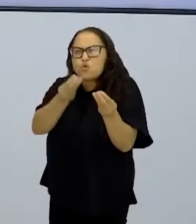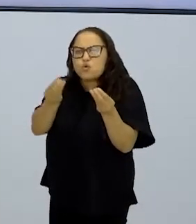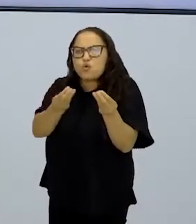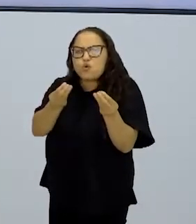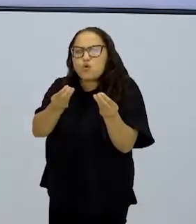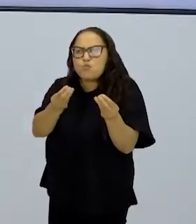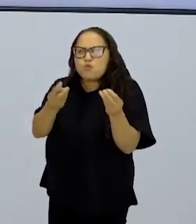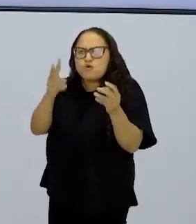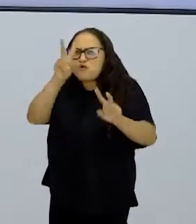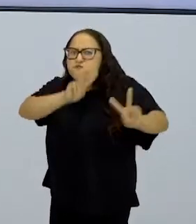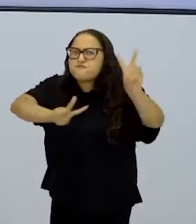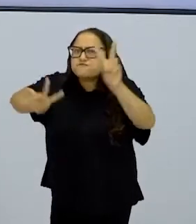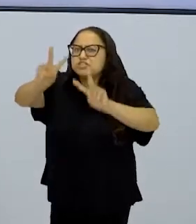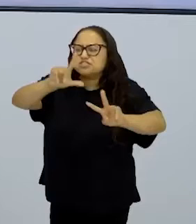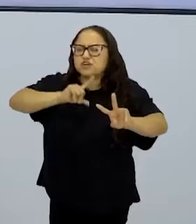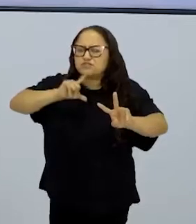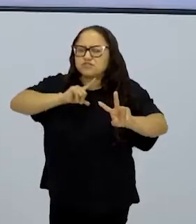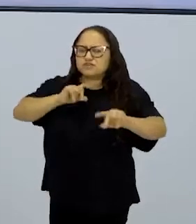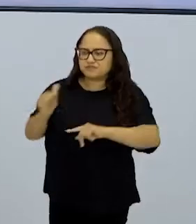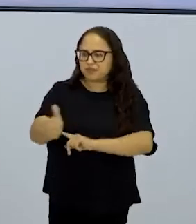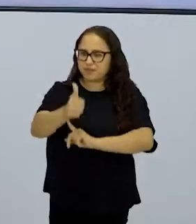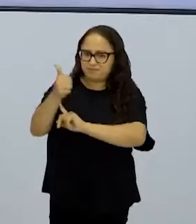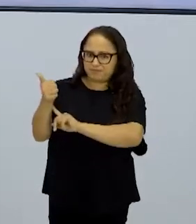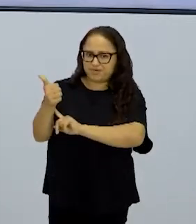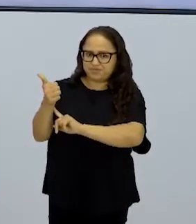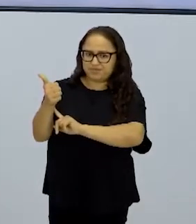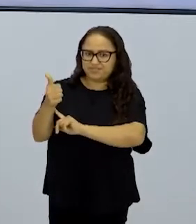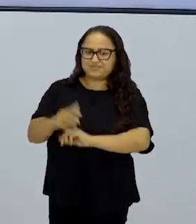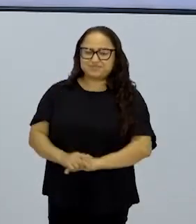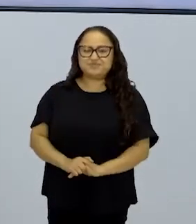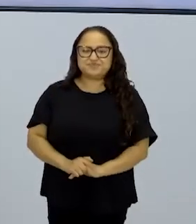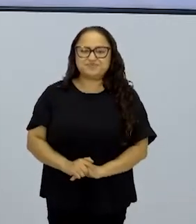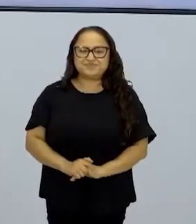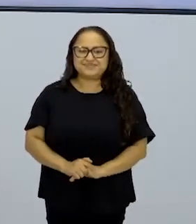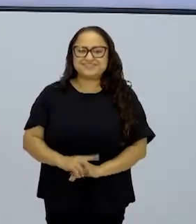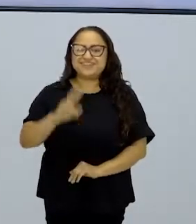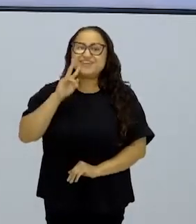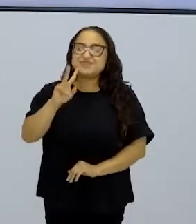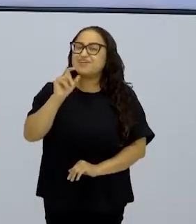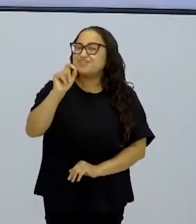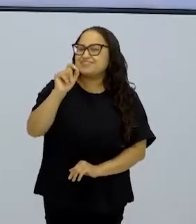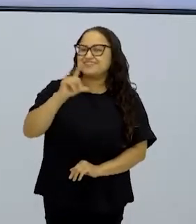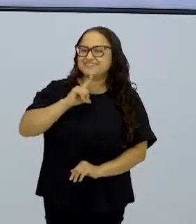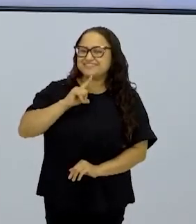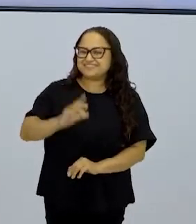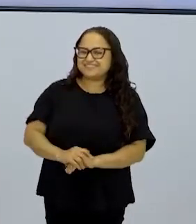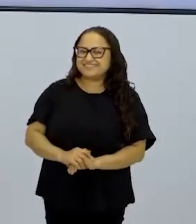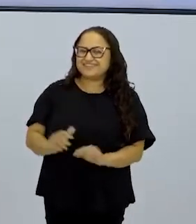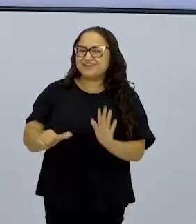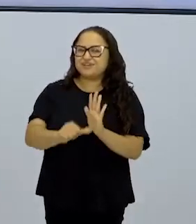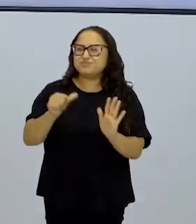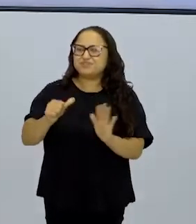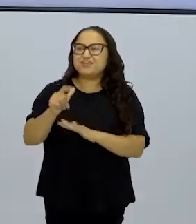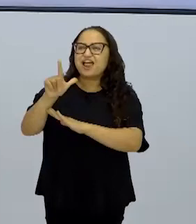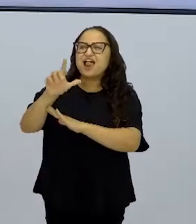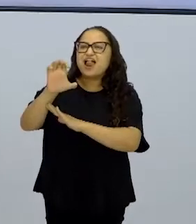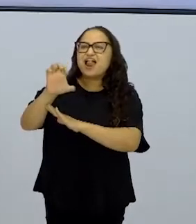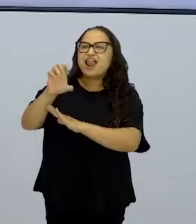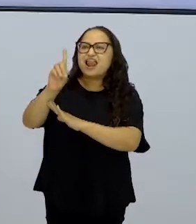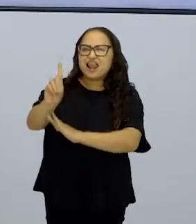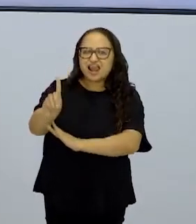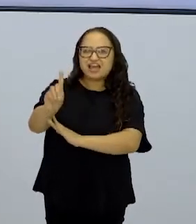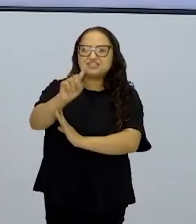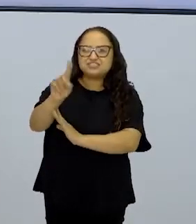sua visão sobre essas letras. Então a primeira, né, vamos ver o que está na ordem aqui. A primeira é uma música do Led Zeppelin, né, não sei se